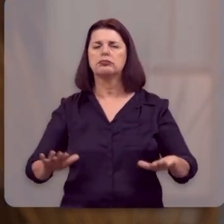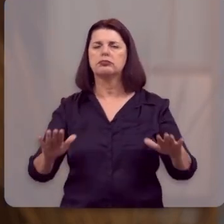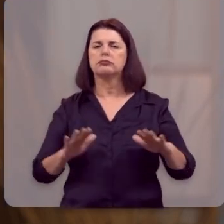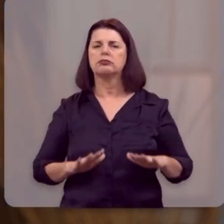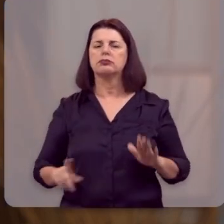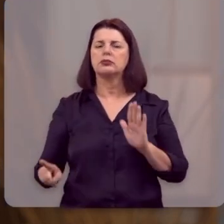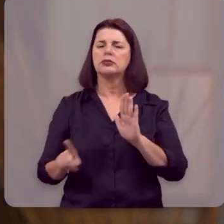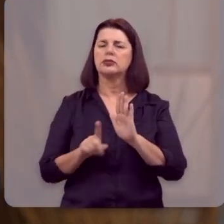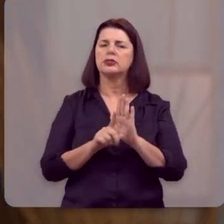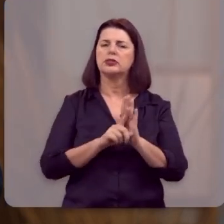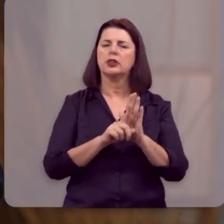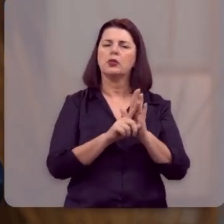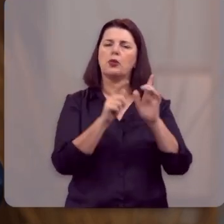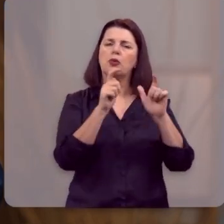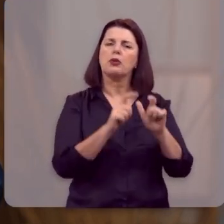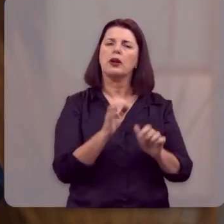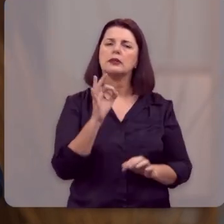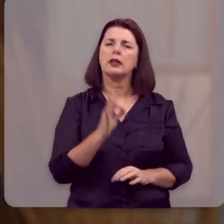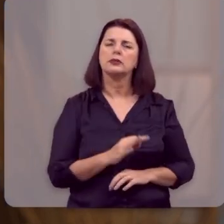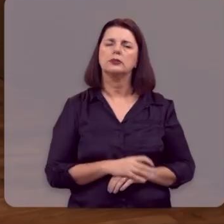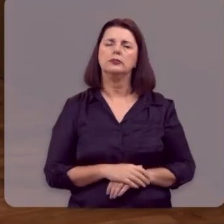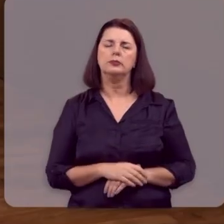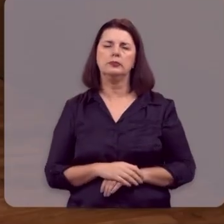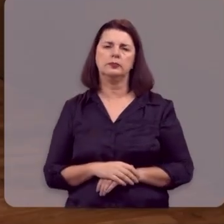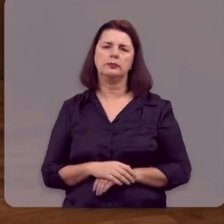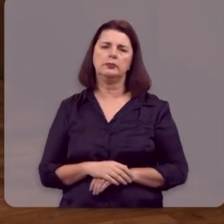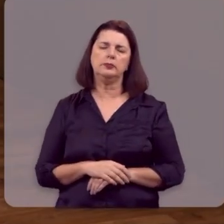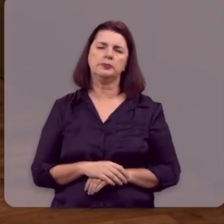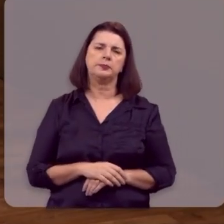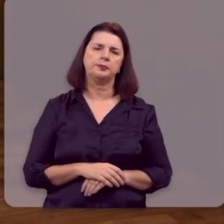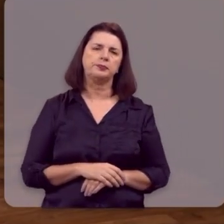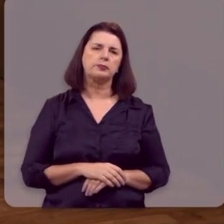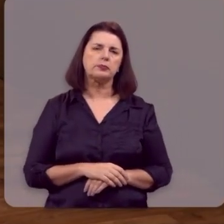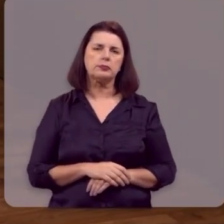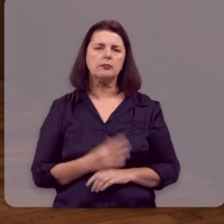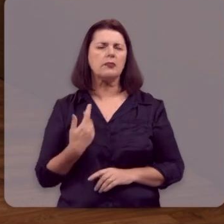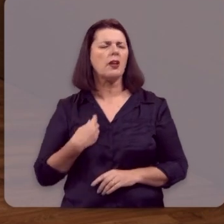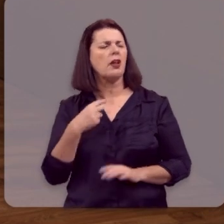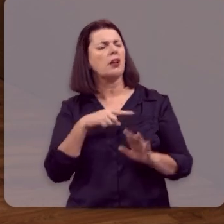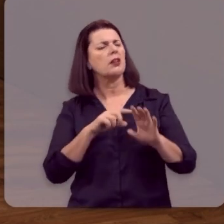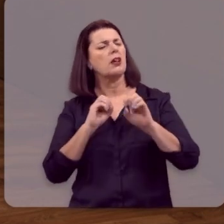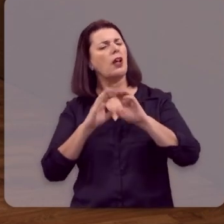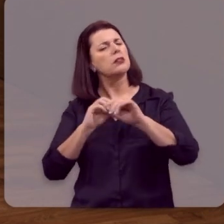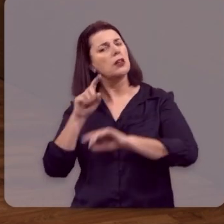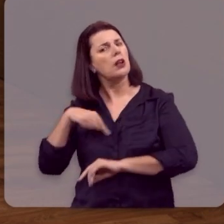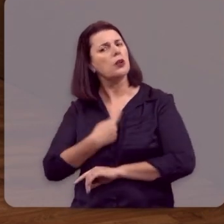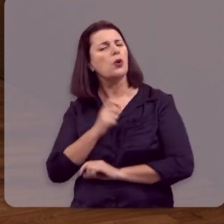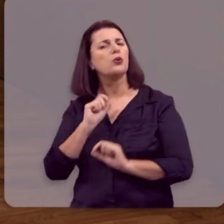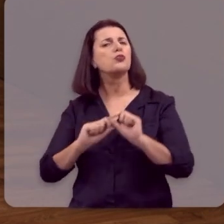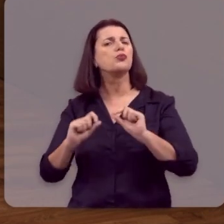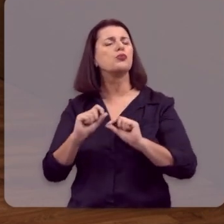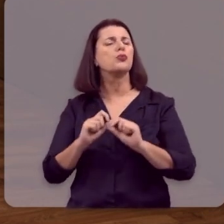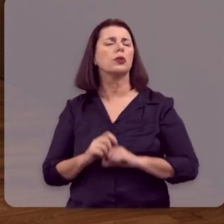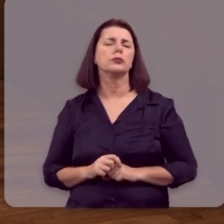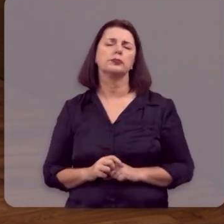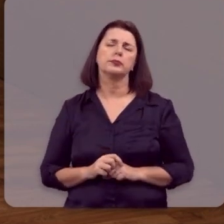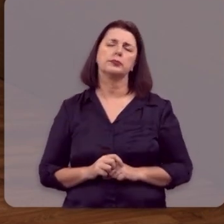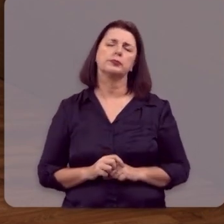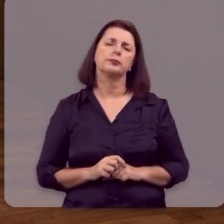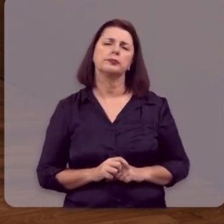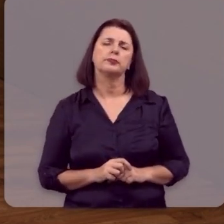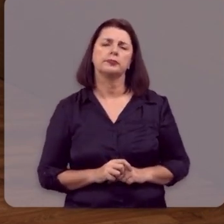porto desejado. Este episódio enseja-nos algumas lições que passo a